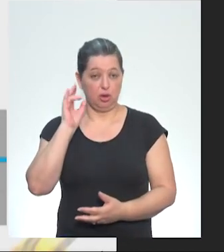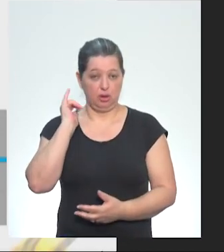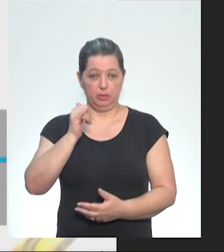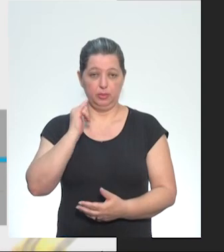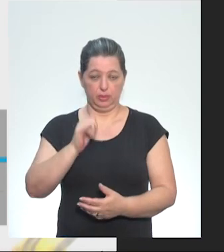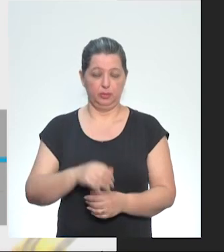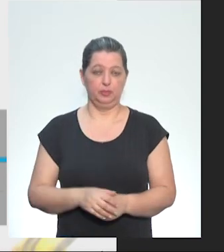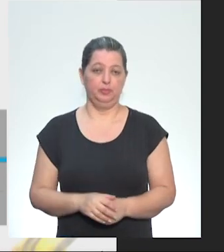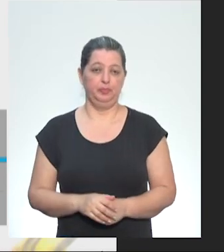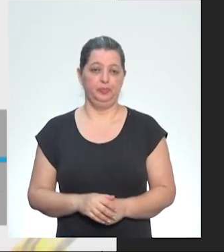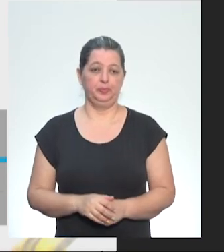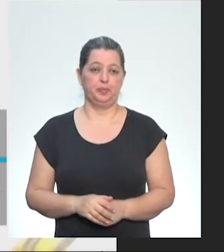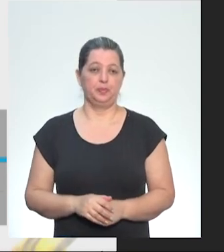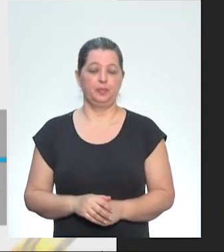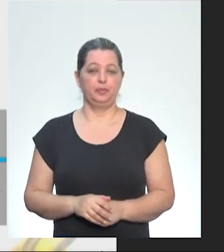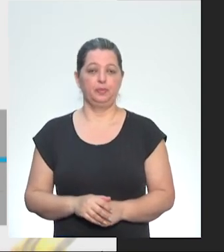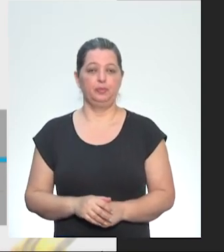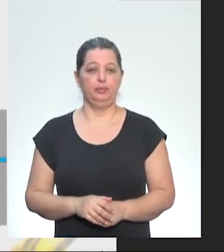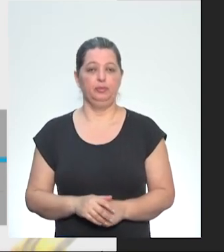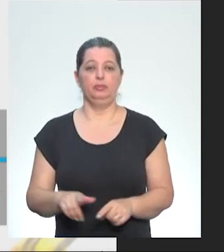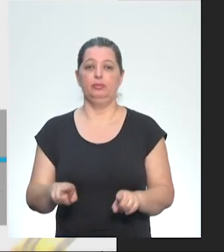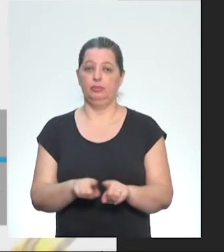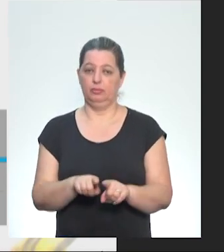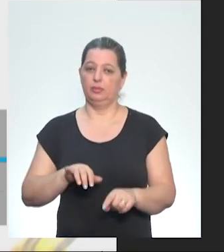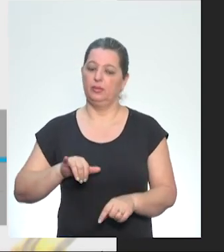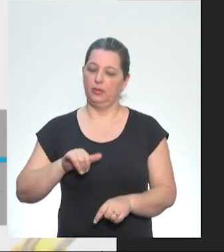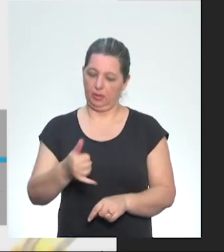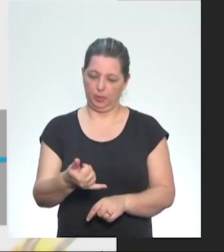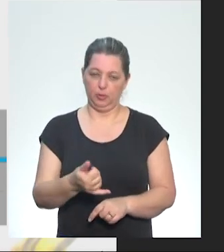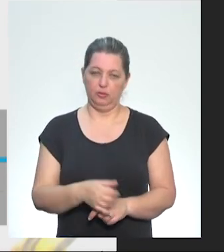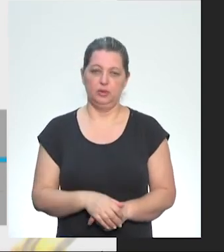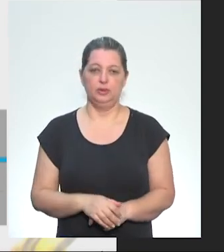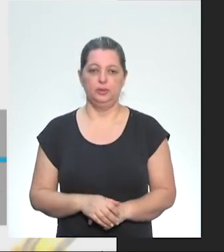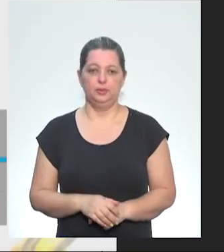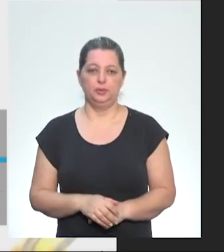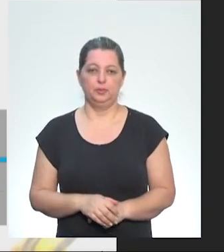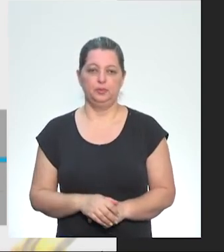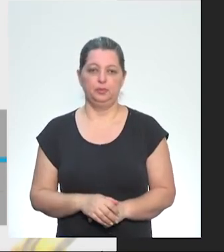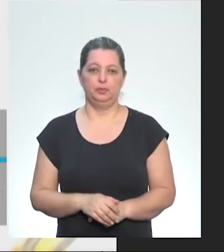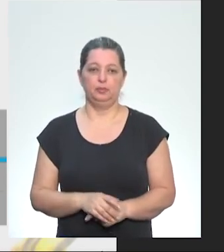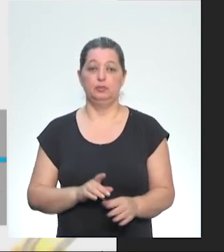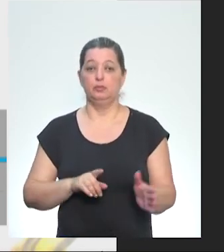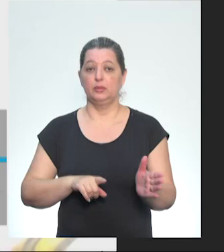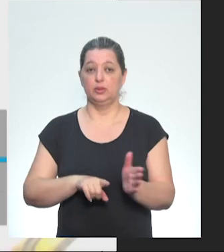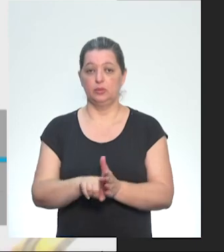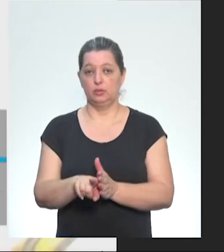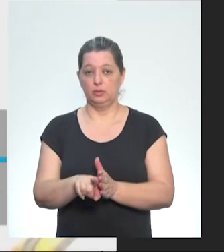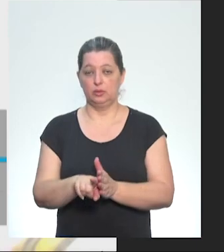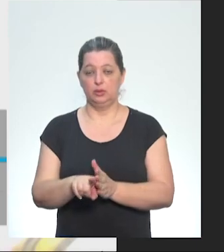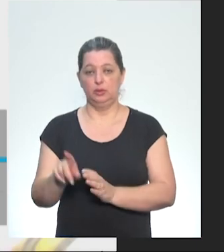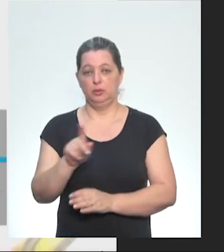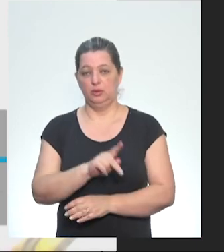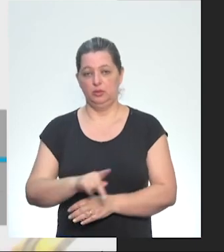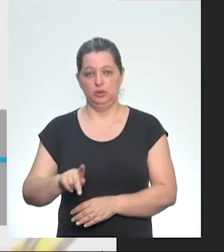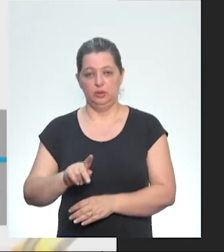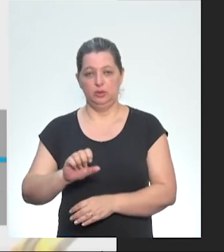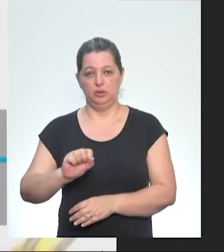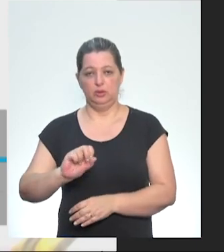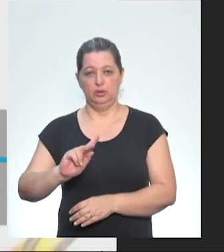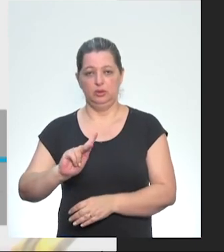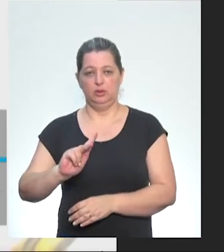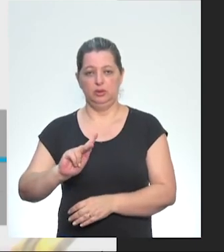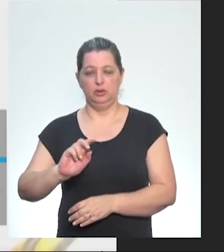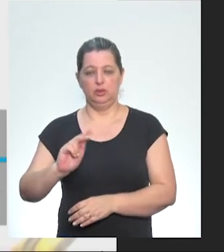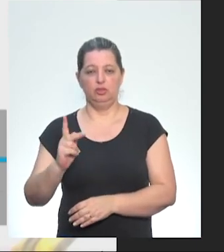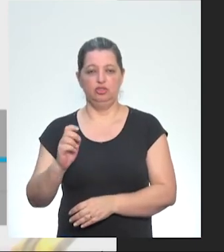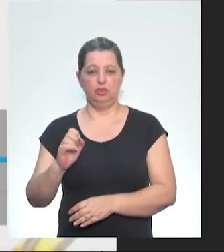apagamento histórico. Já aproveitando esse gancho, queria passar uma pergunta para a professora Sheila